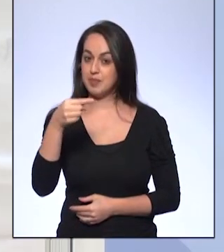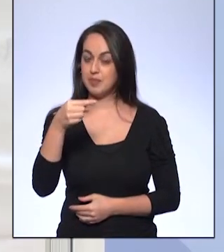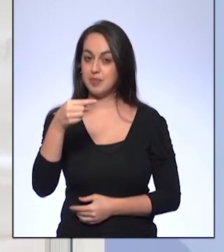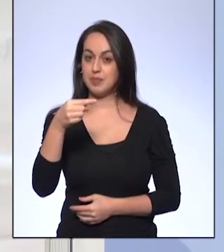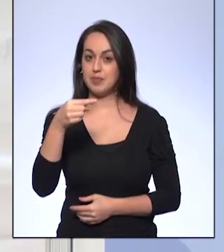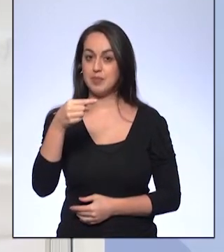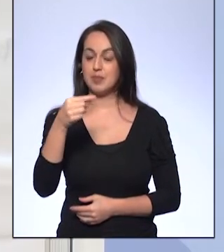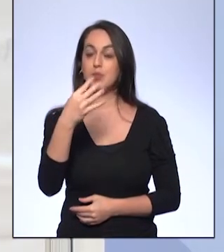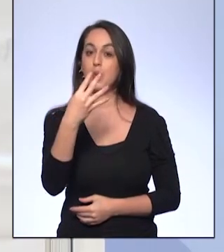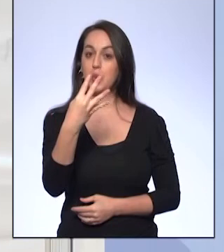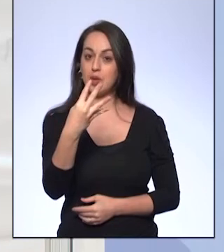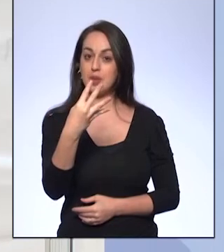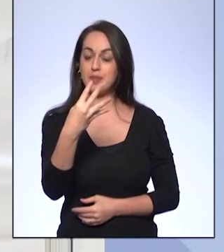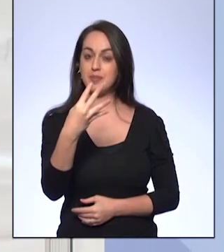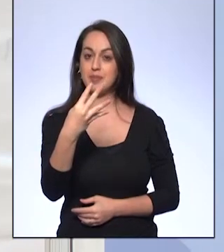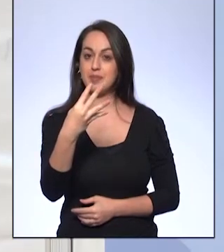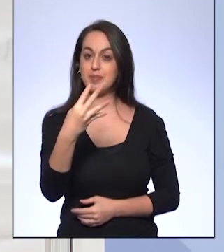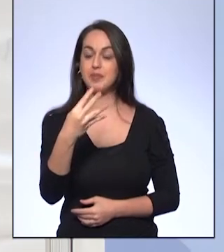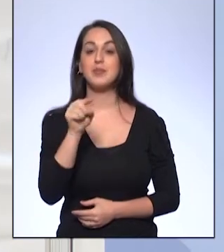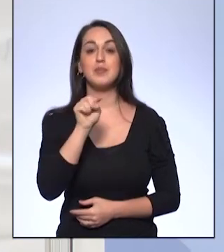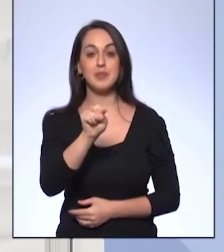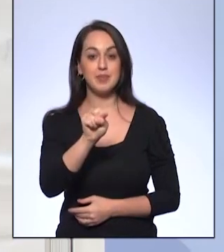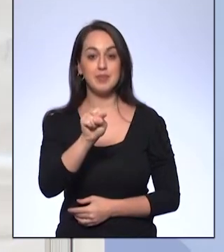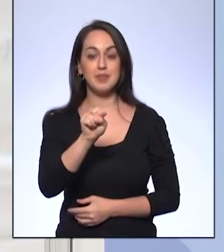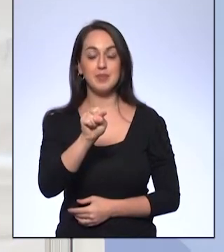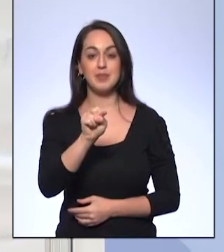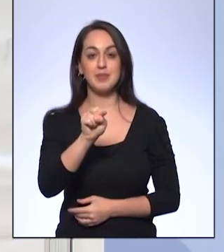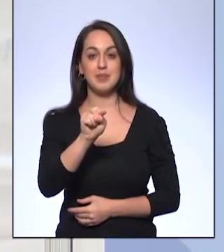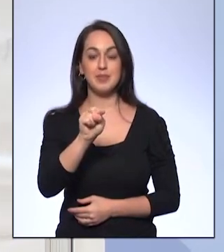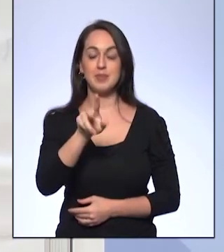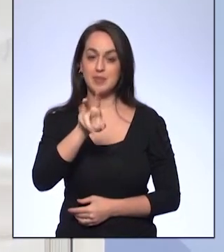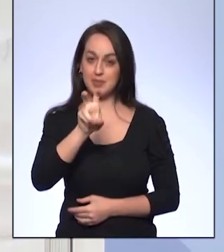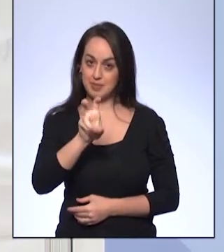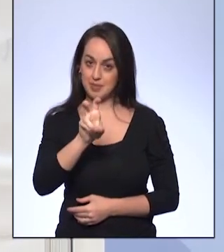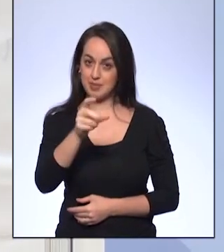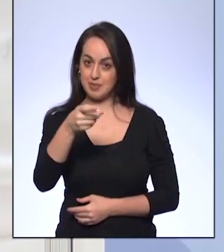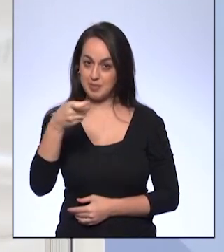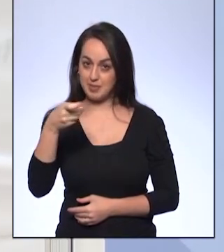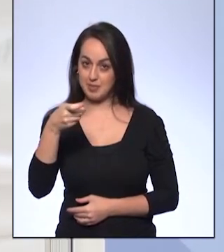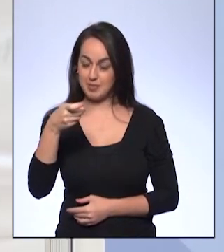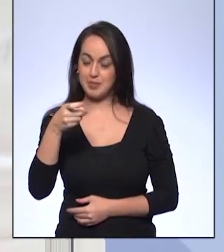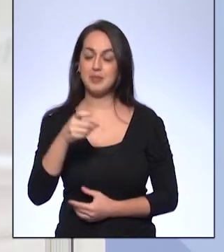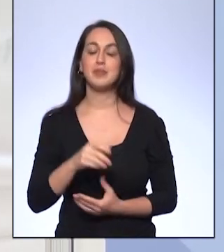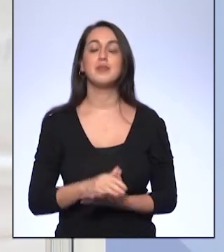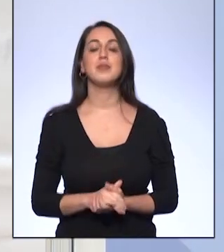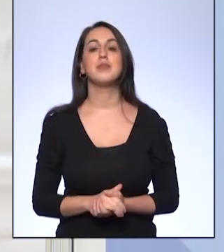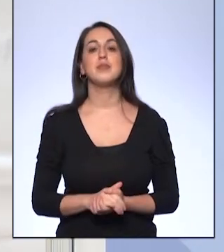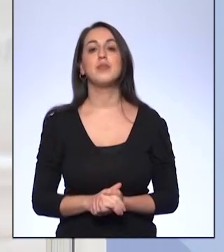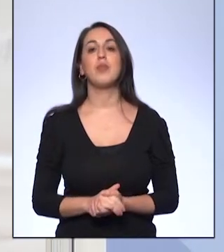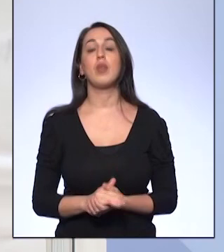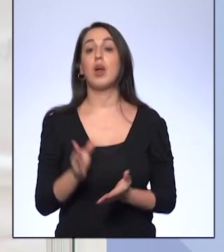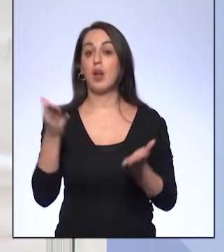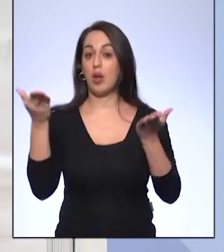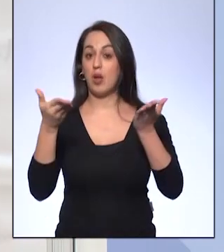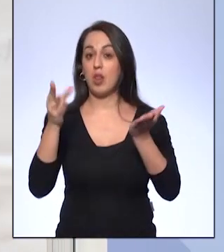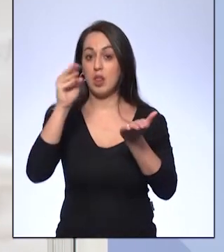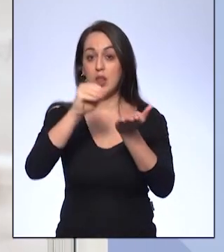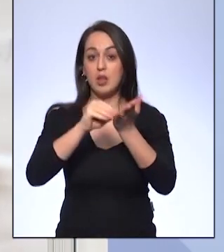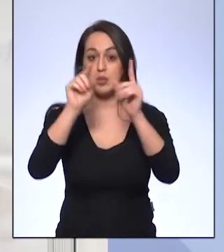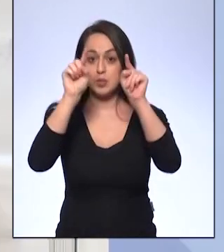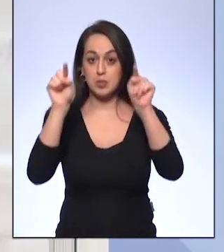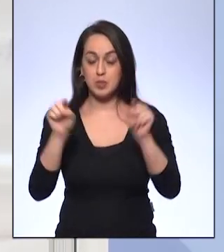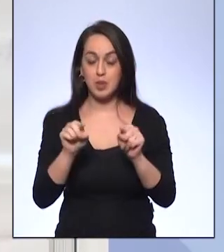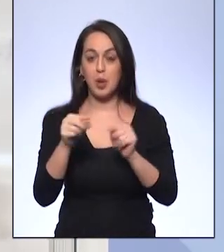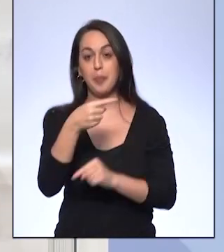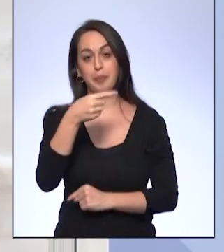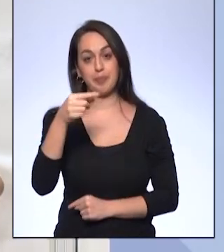menos 4, vezes x menos, agora vou pôr dentro do parênteses o